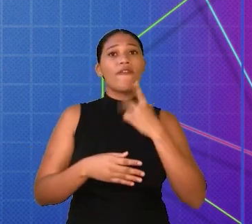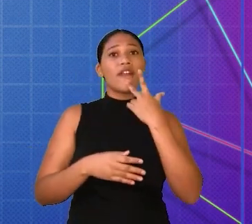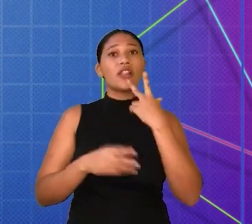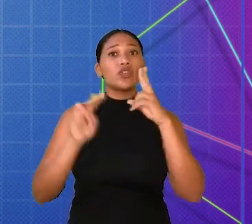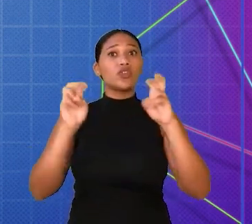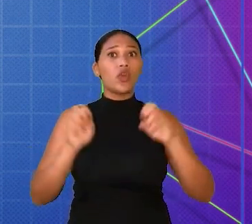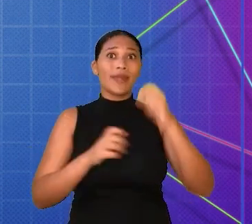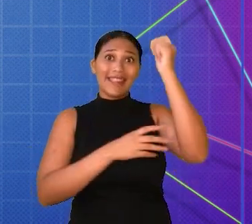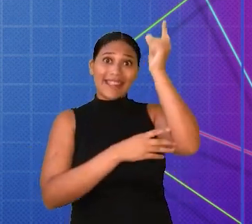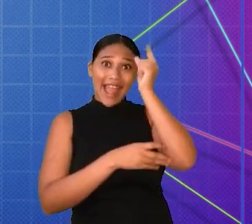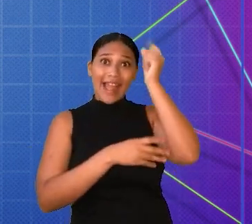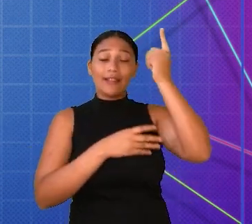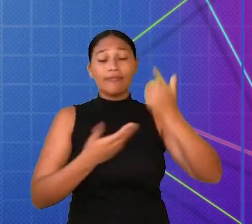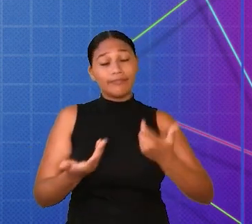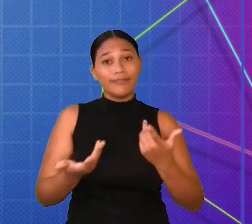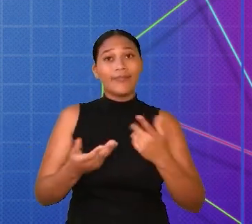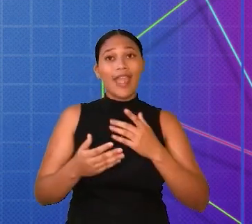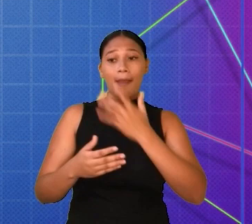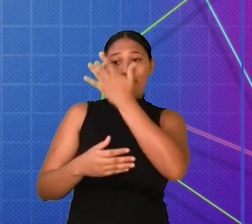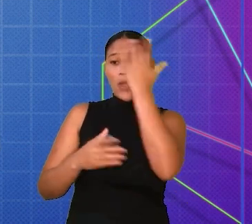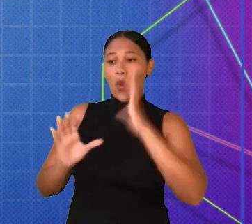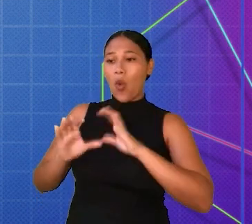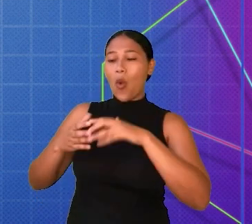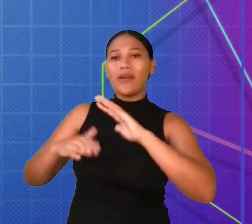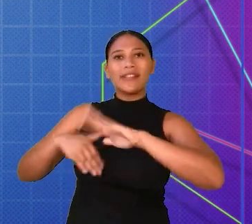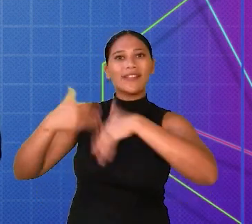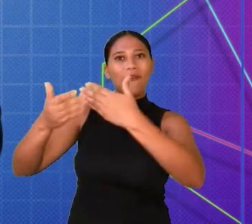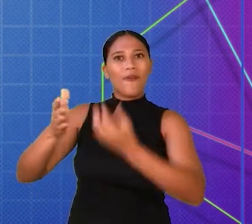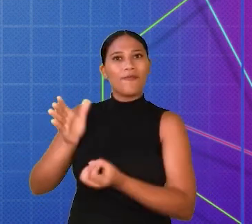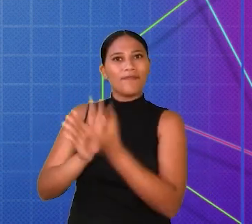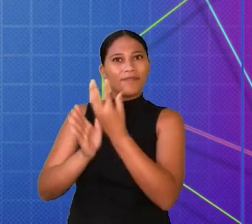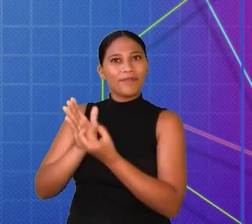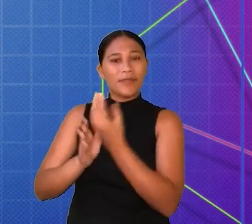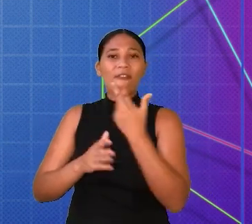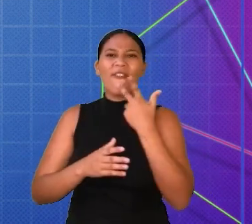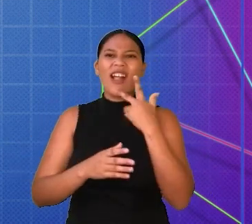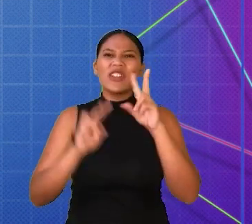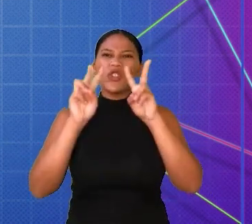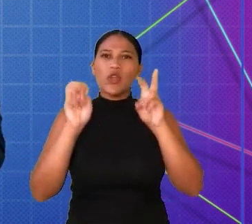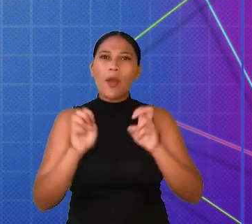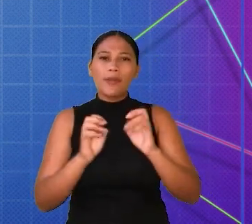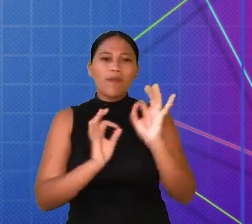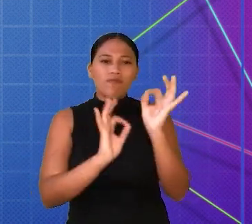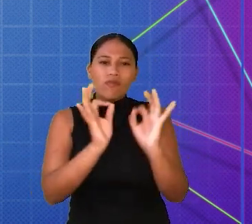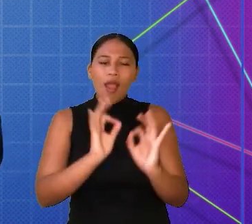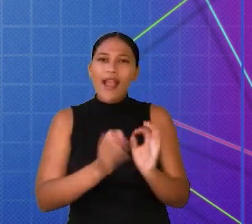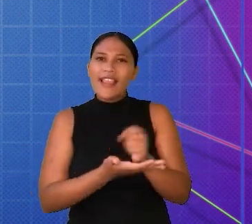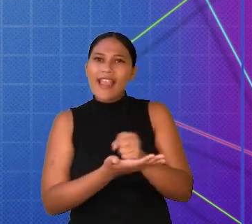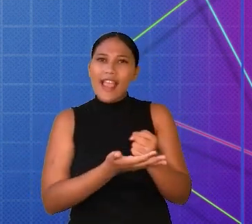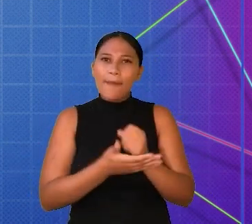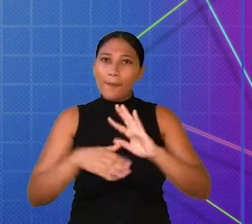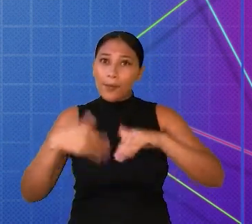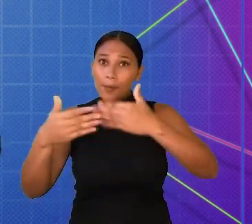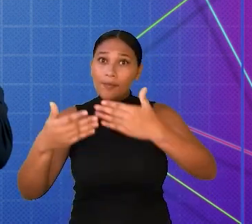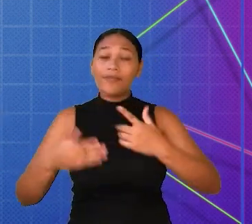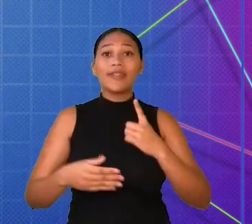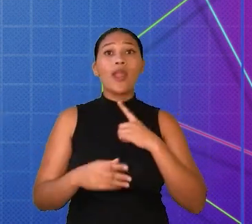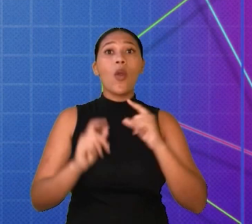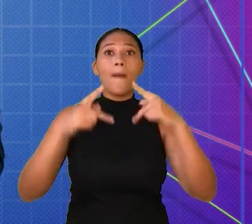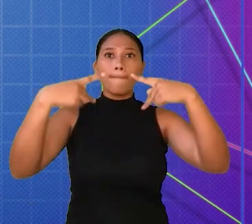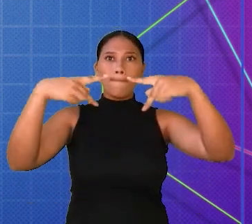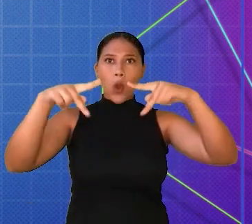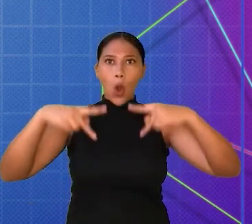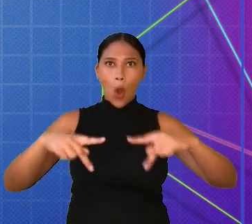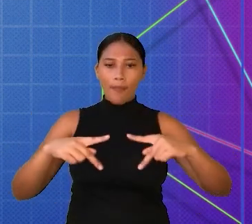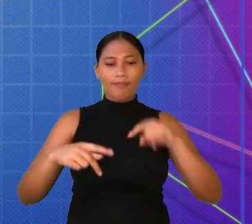foco, galera, falando de produção e talento, nós temos a galera do desenvolvimento. Então, quando a gente fala de produção de games, de